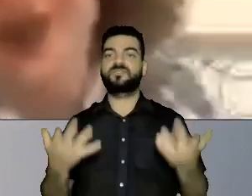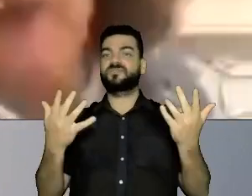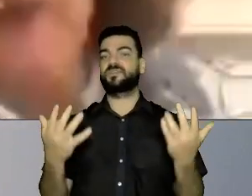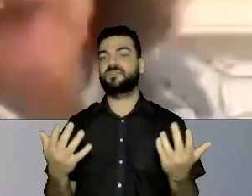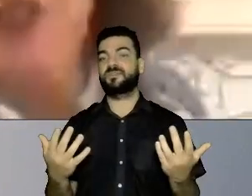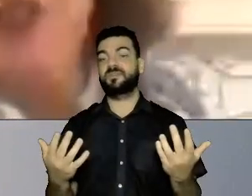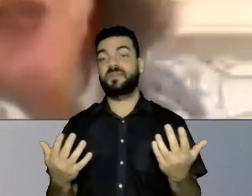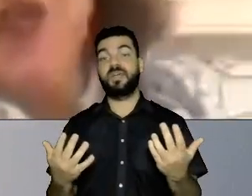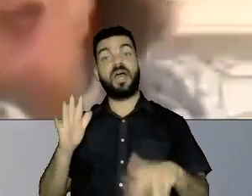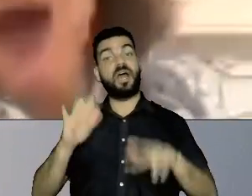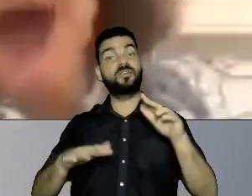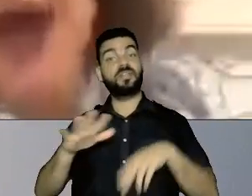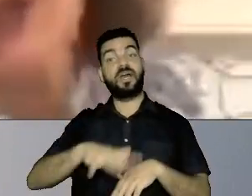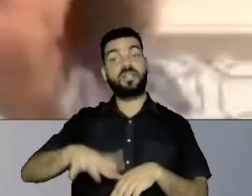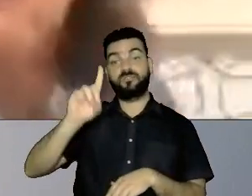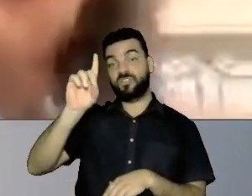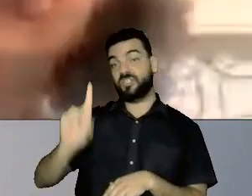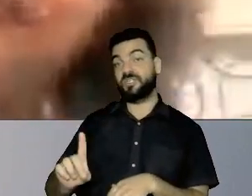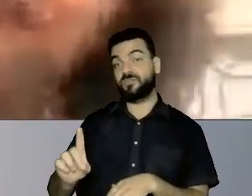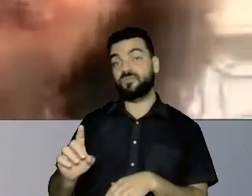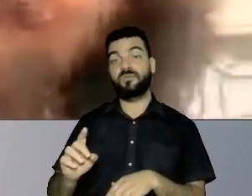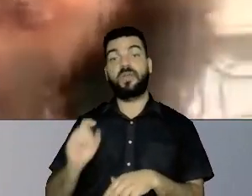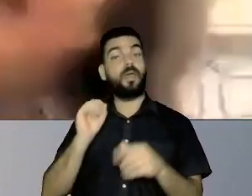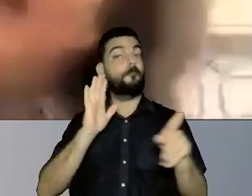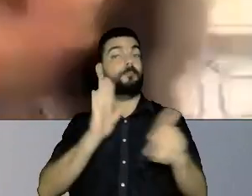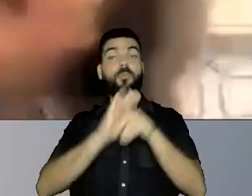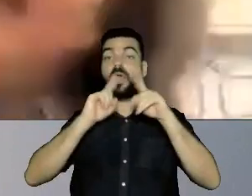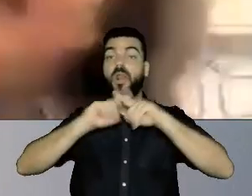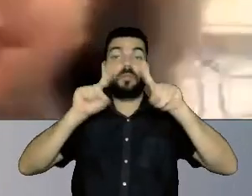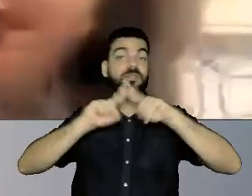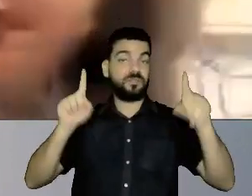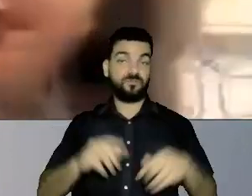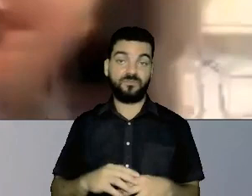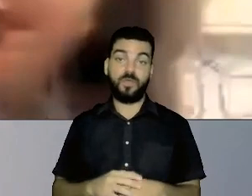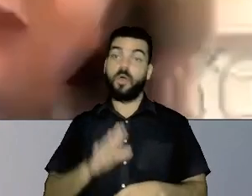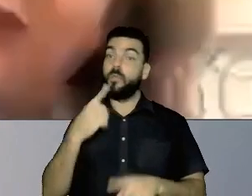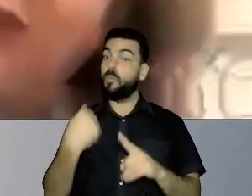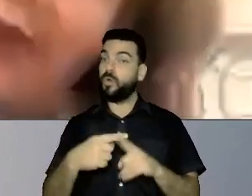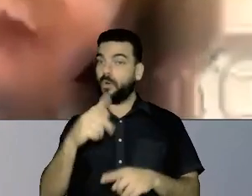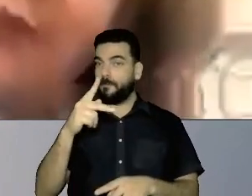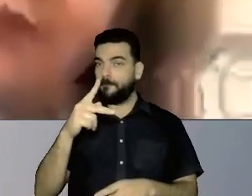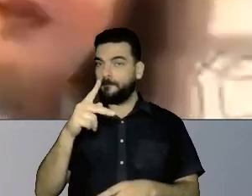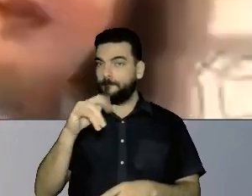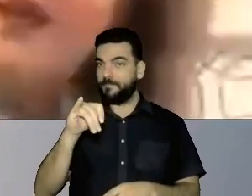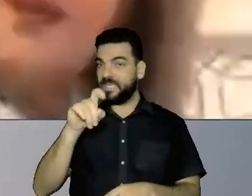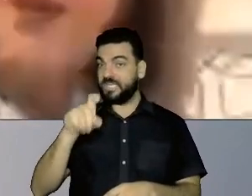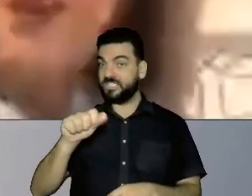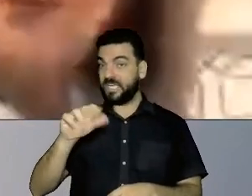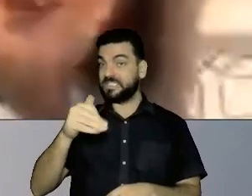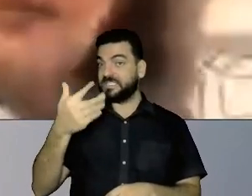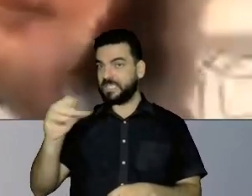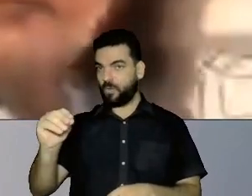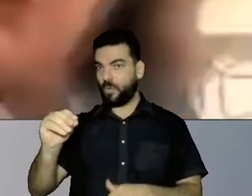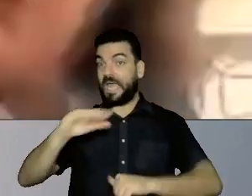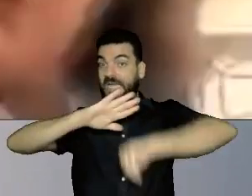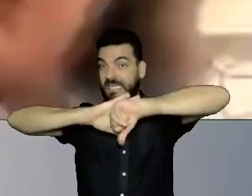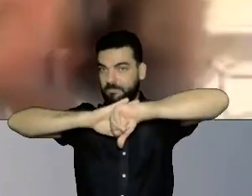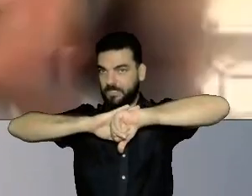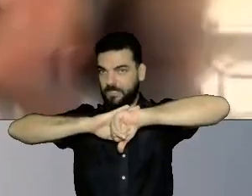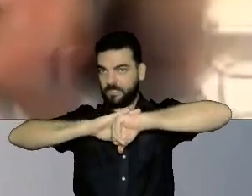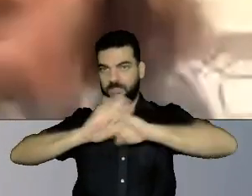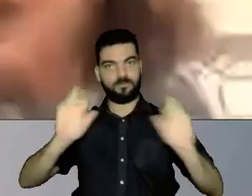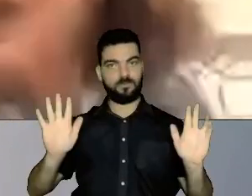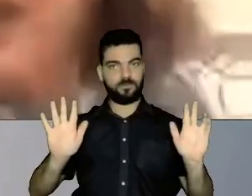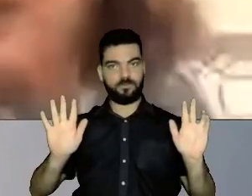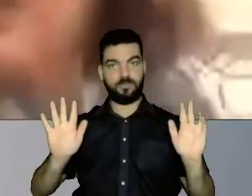Quem faz grafite é uma arte, mas quem faz pichação é punido, é crime. Então, eu também não tenho um